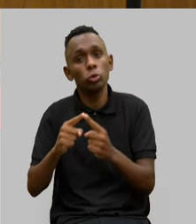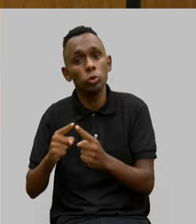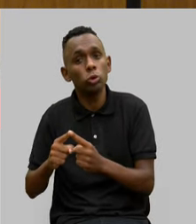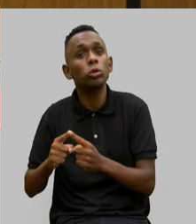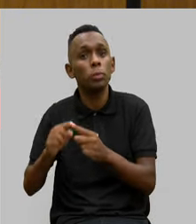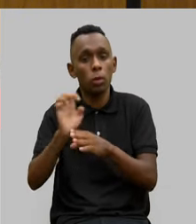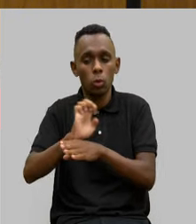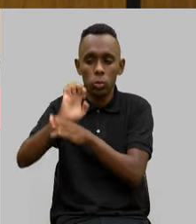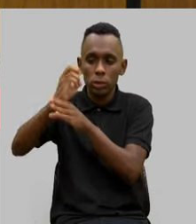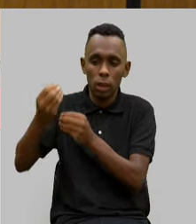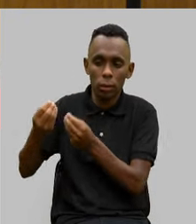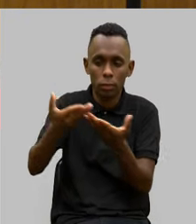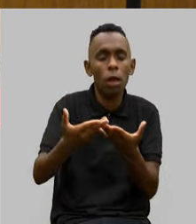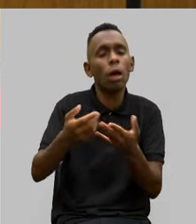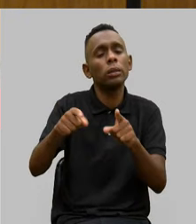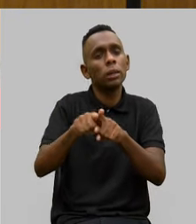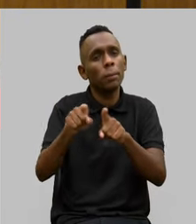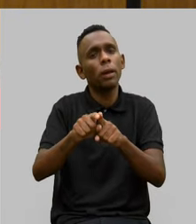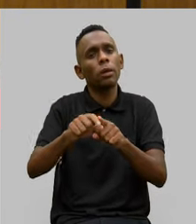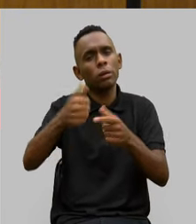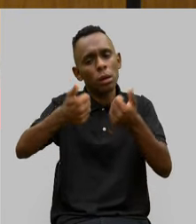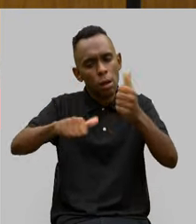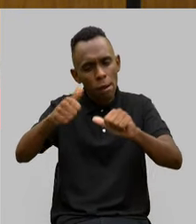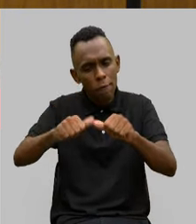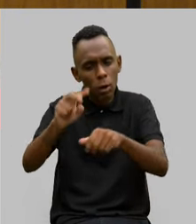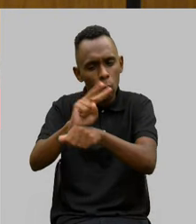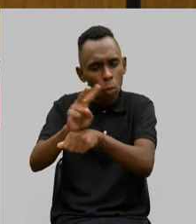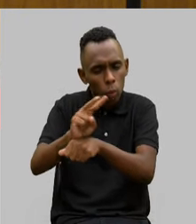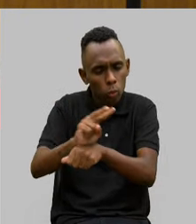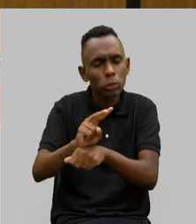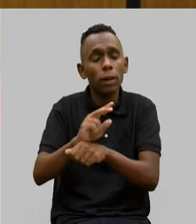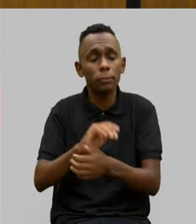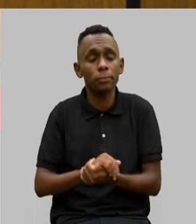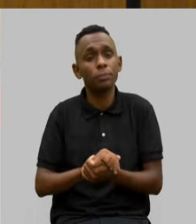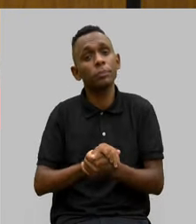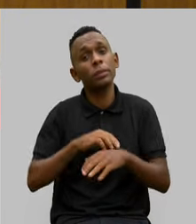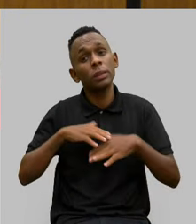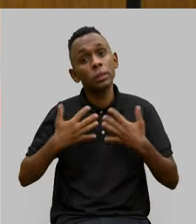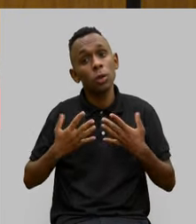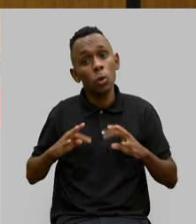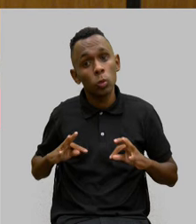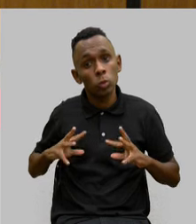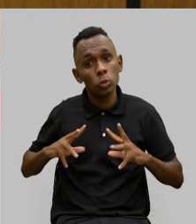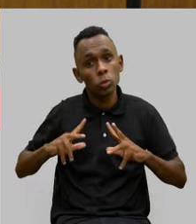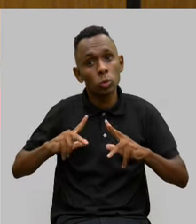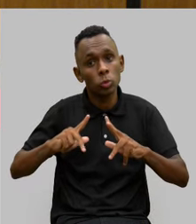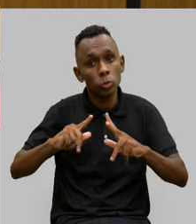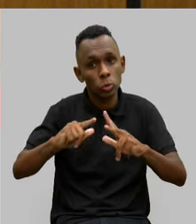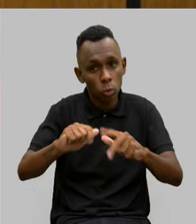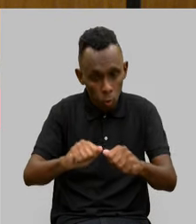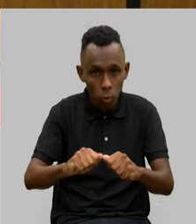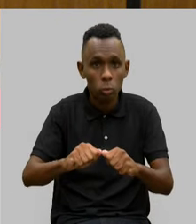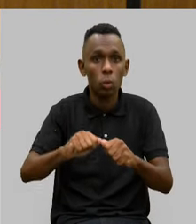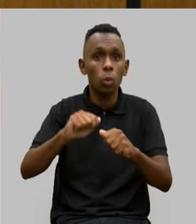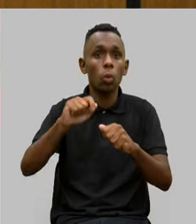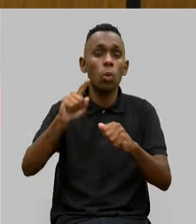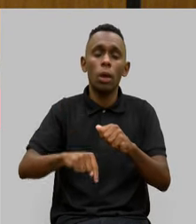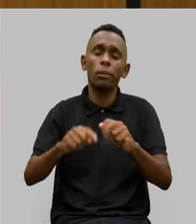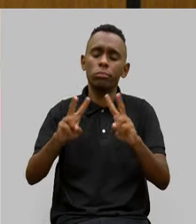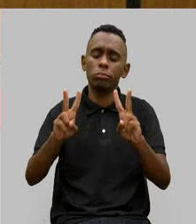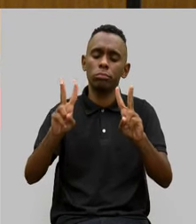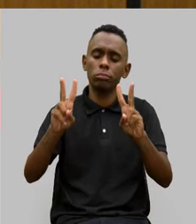estado vai fazer uma fiscalização em cima disso né Então tudo isso se refere a uma questão